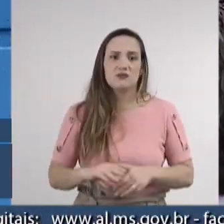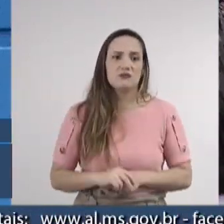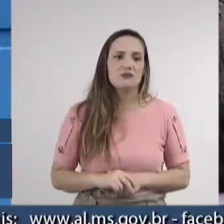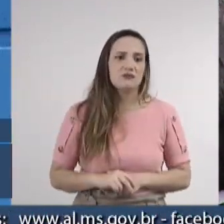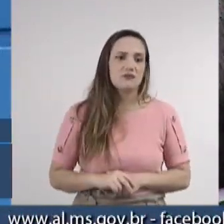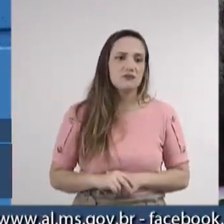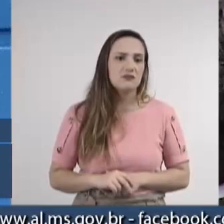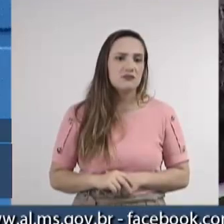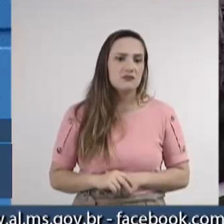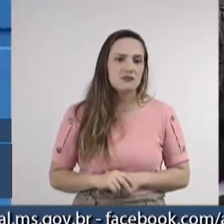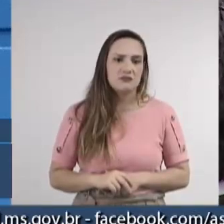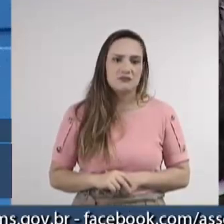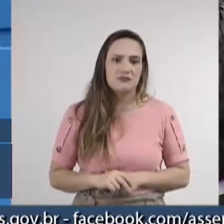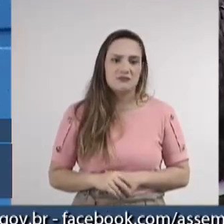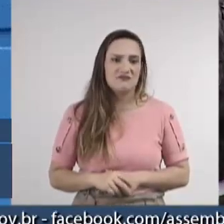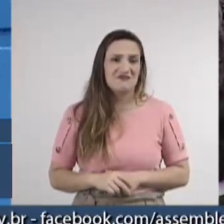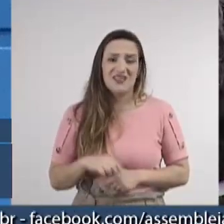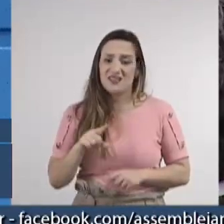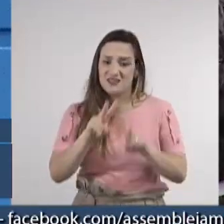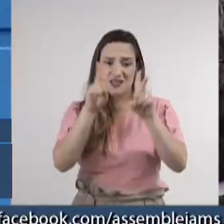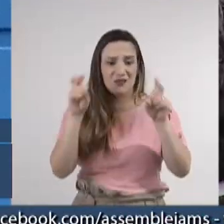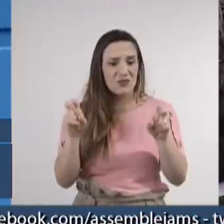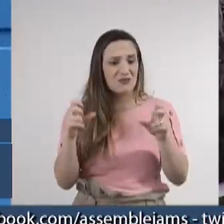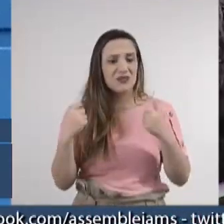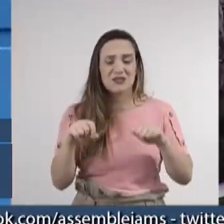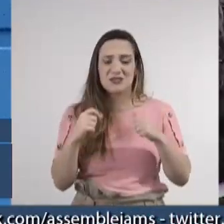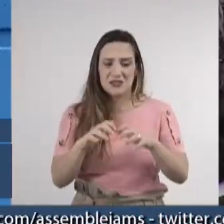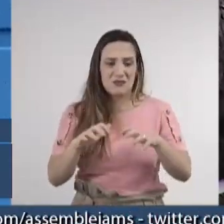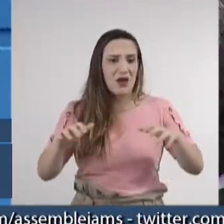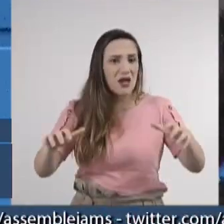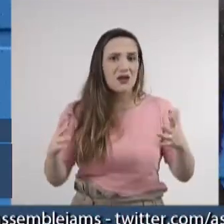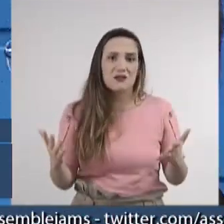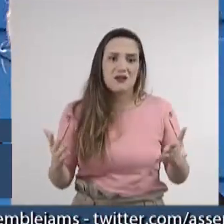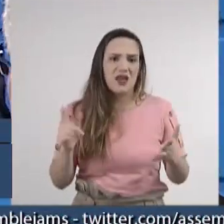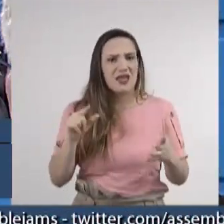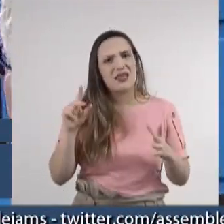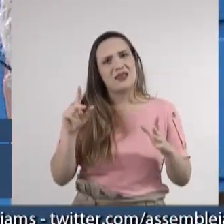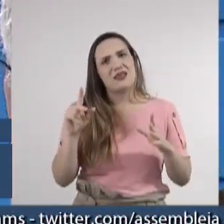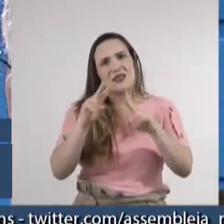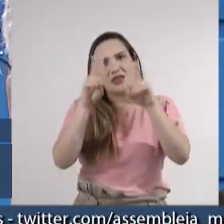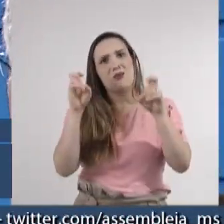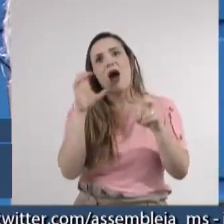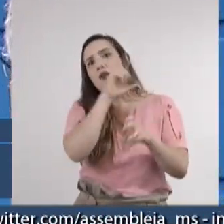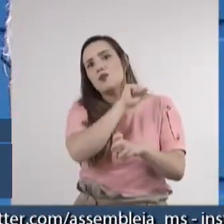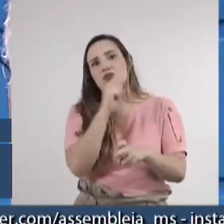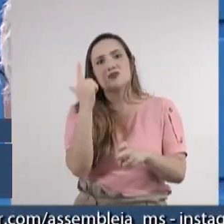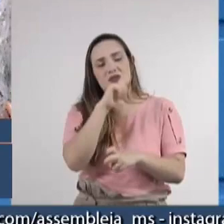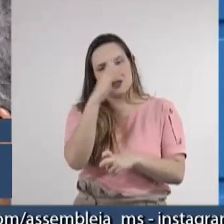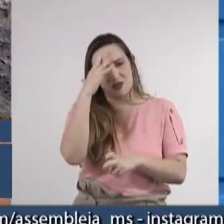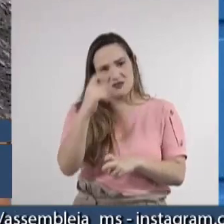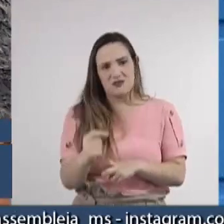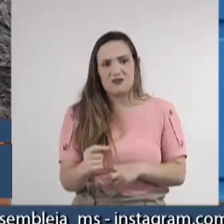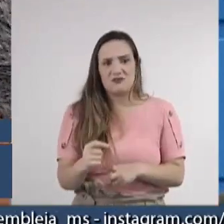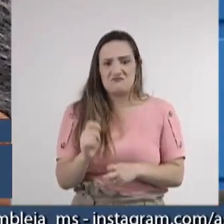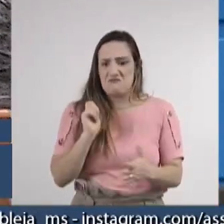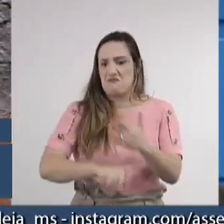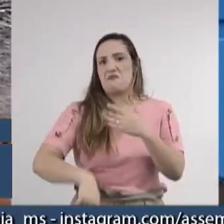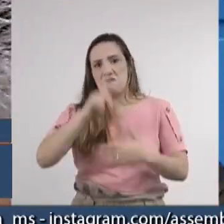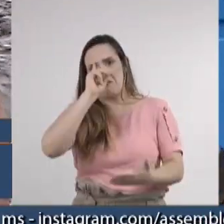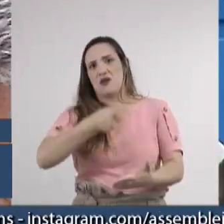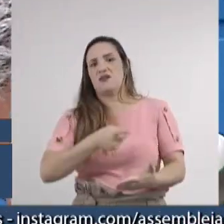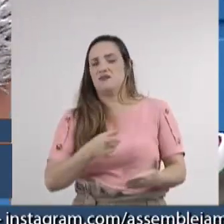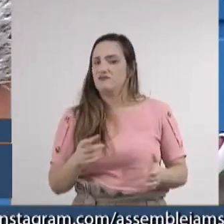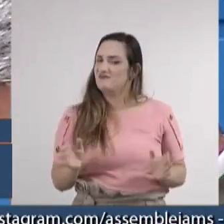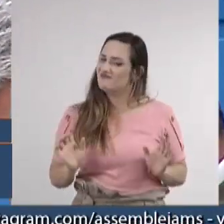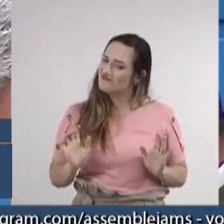esse assunto, que está longe de se encerrar. Muita gente acha que é um assunto que vai se resolver numa canetada,